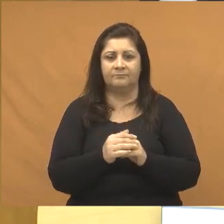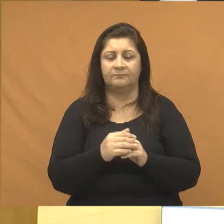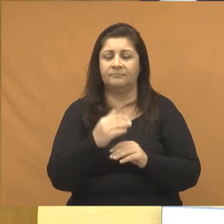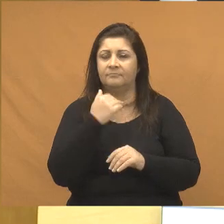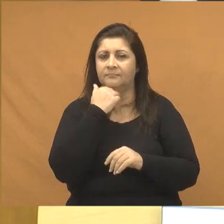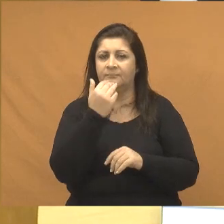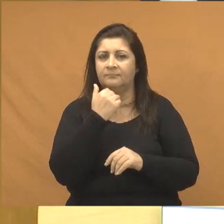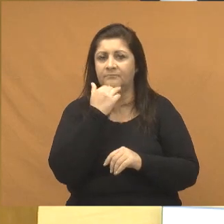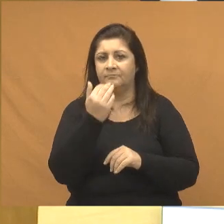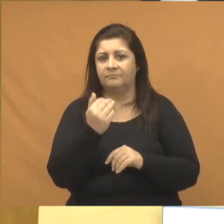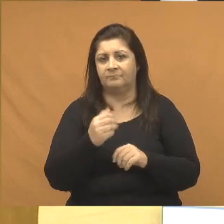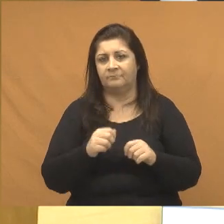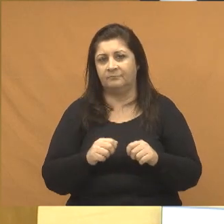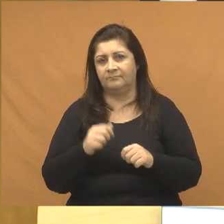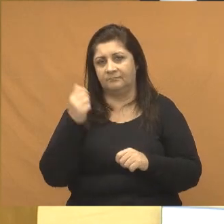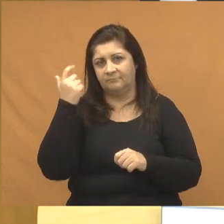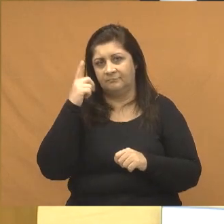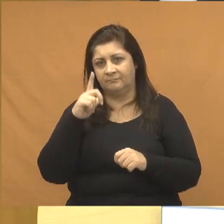podes fazer.